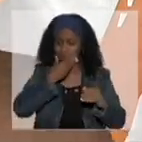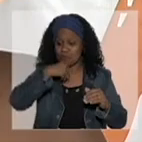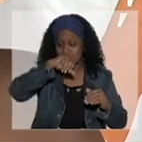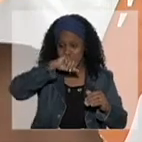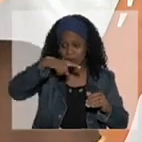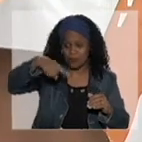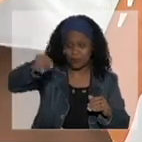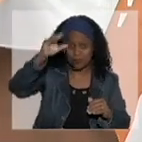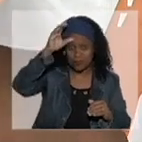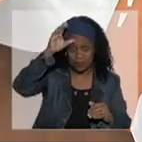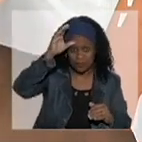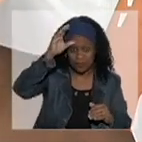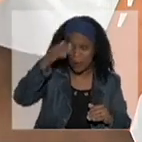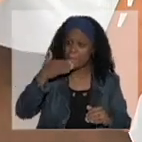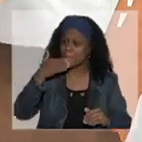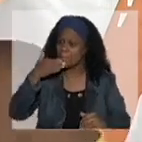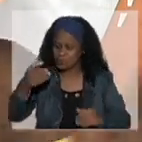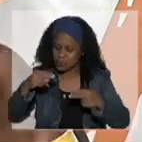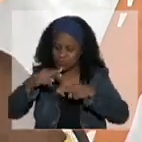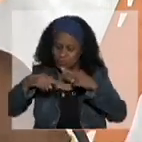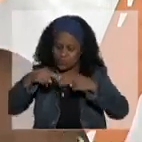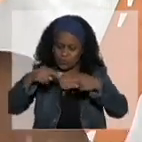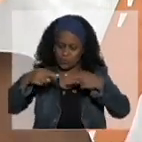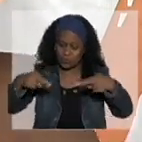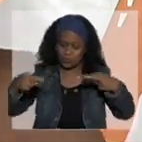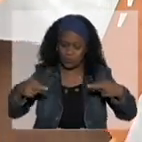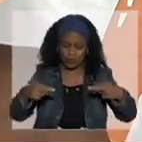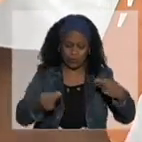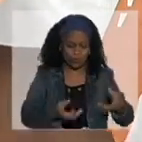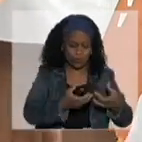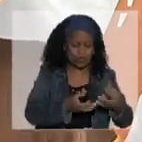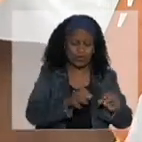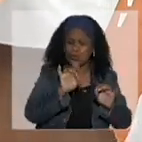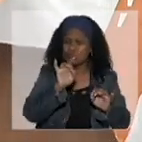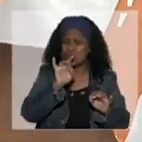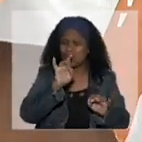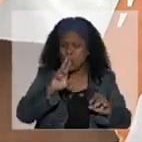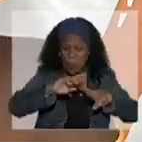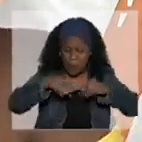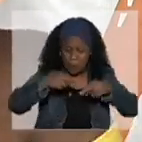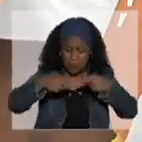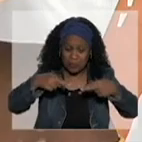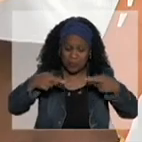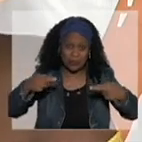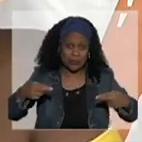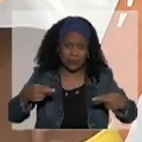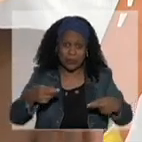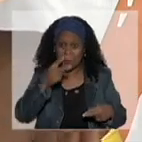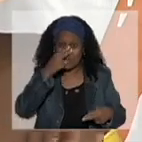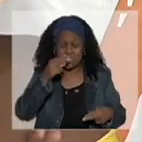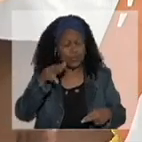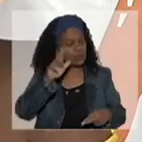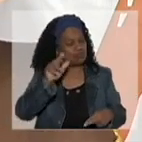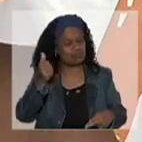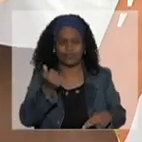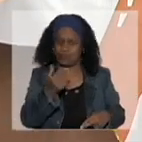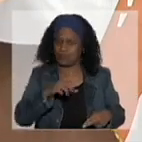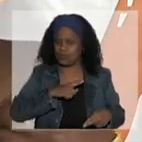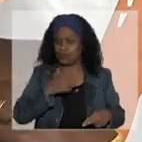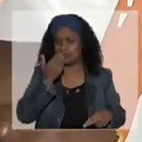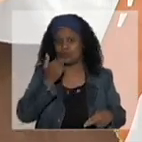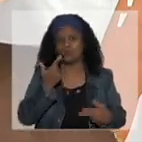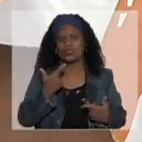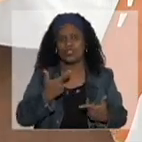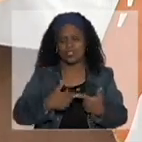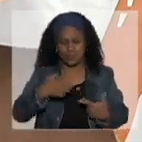de tia viu macarrão e feijão macarrão coisa pra gente como macarrão puro mas parecia que tinha cuidado na vida sabe